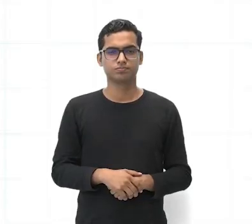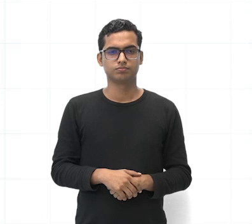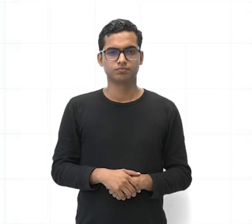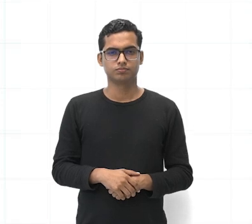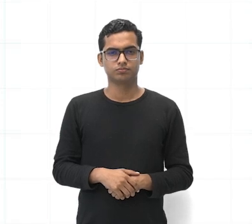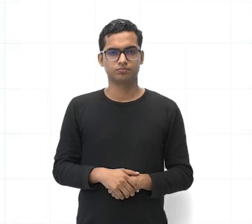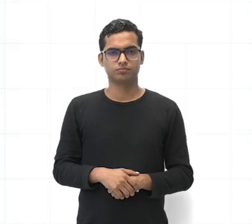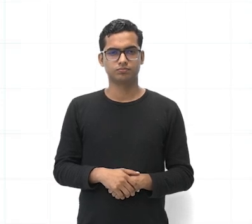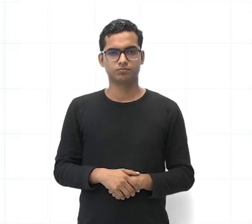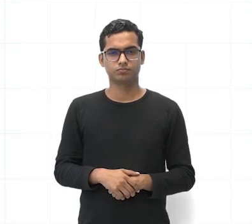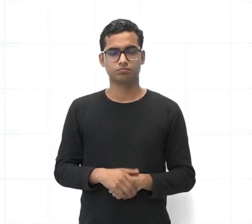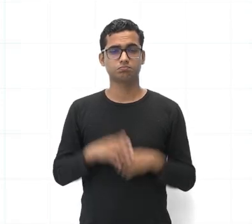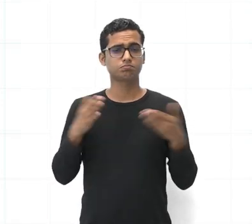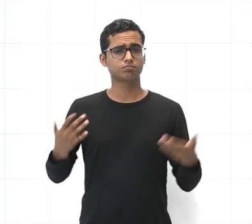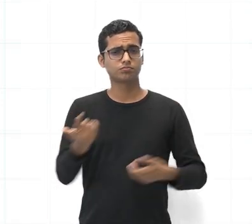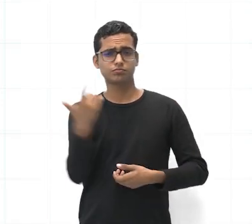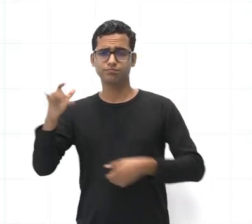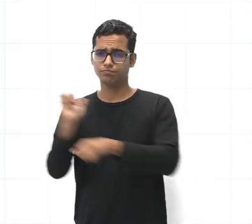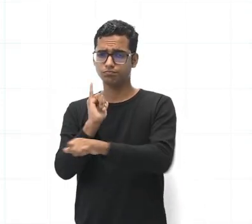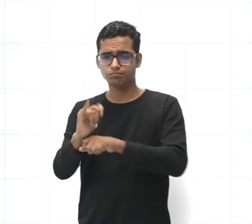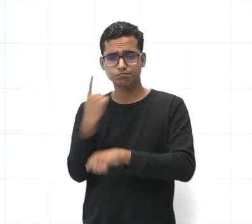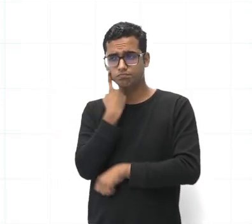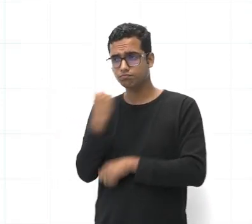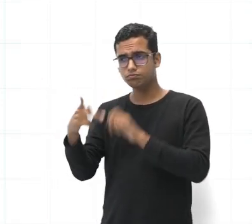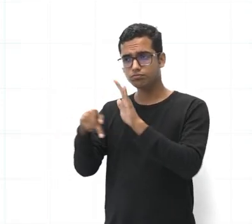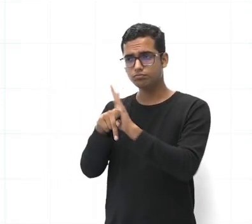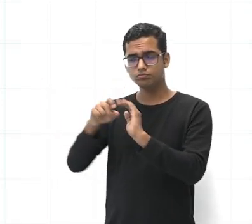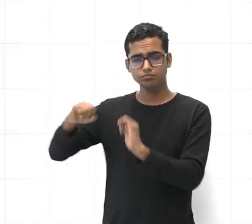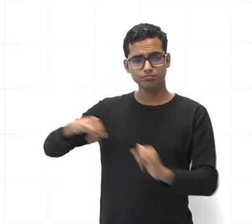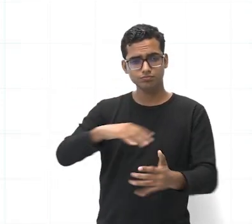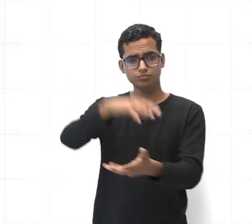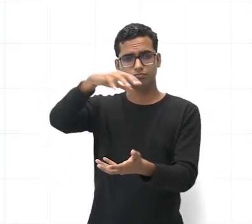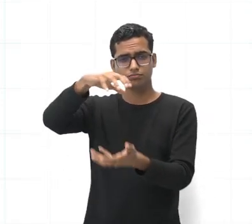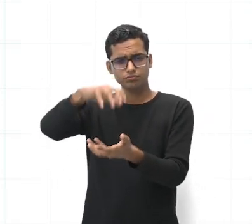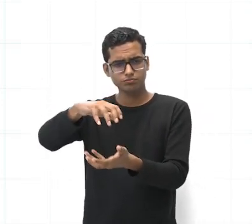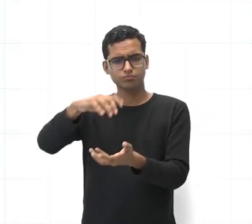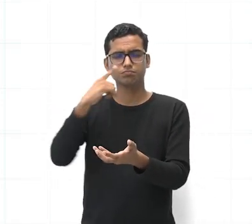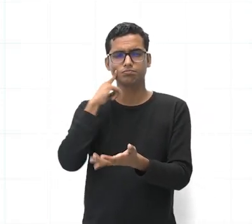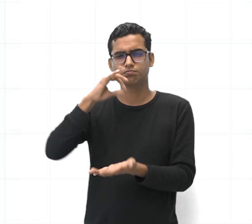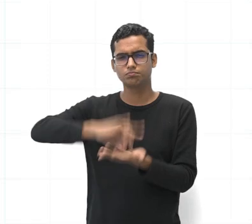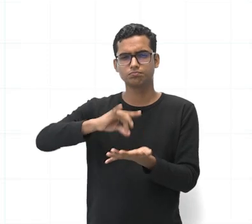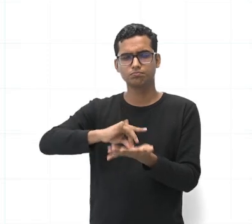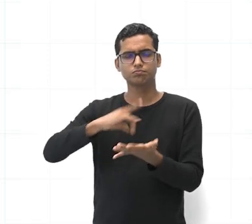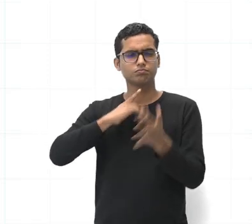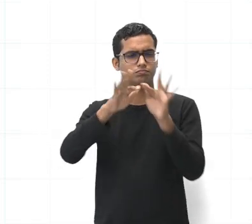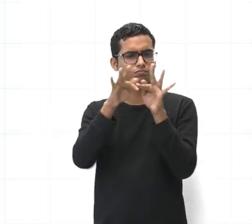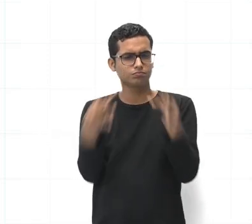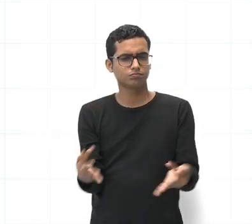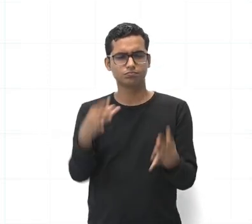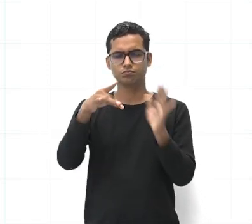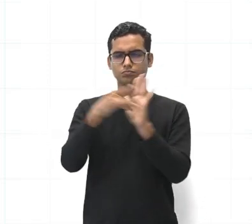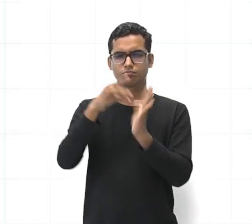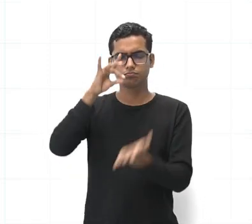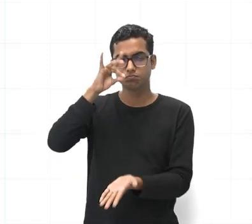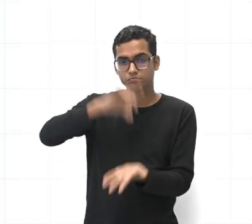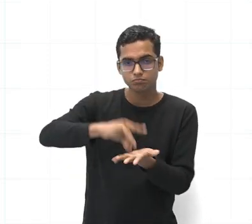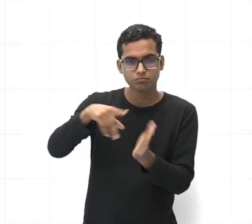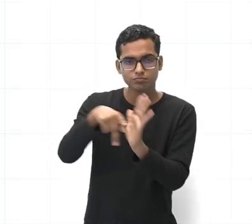de verificar o formato da Terra? Existem formas simples de verificar que a Terra